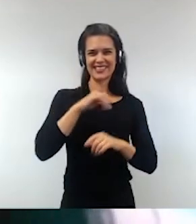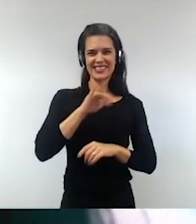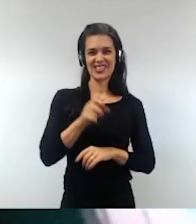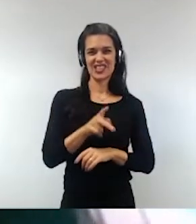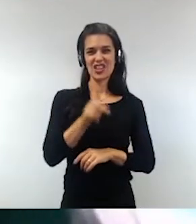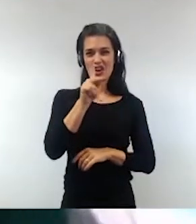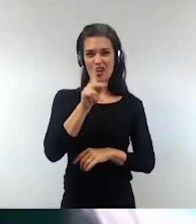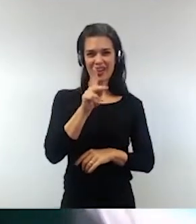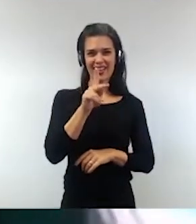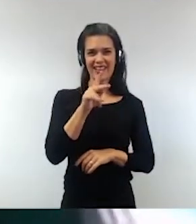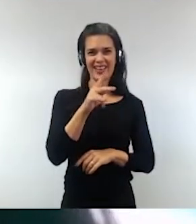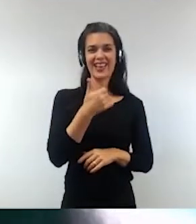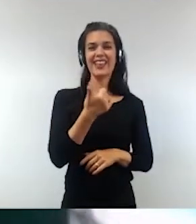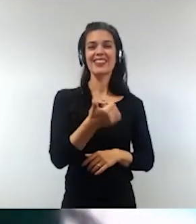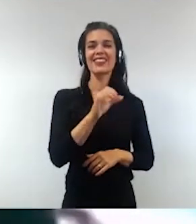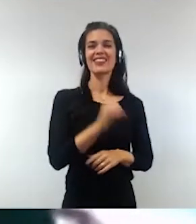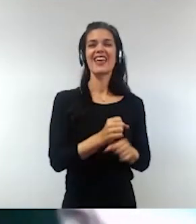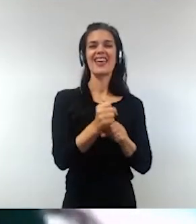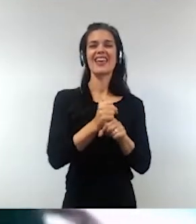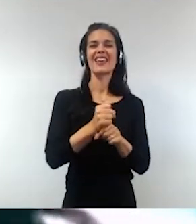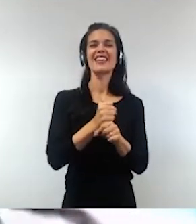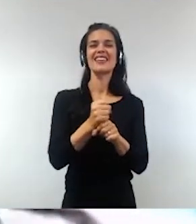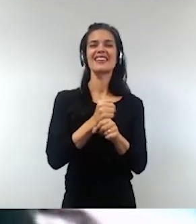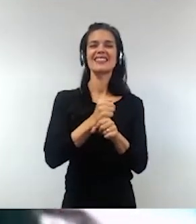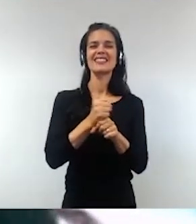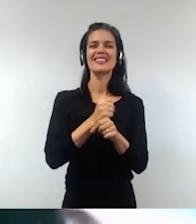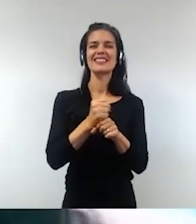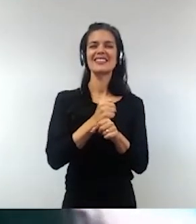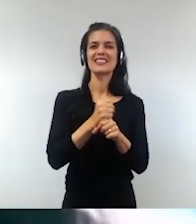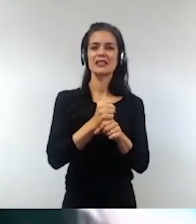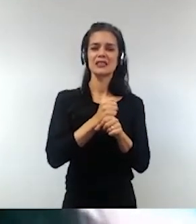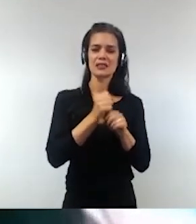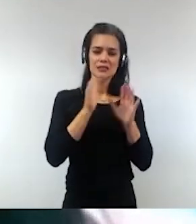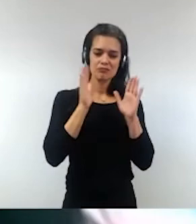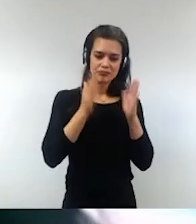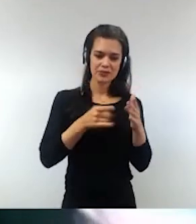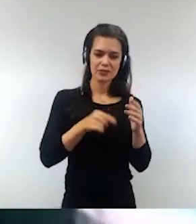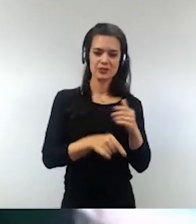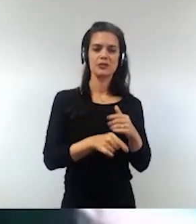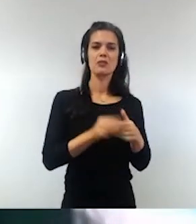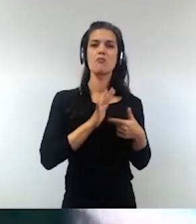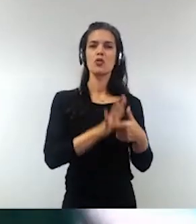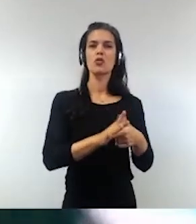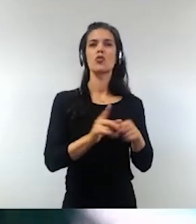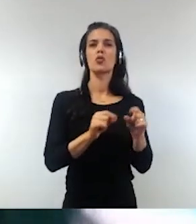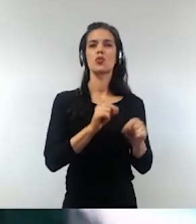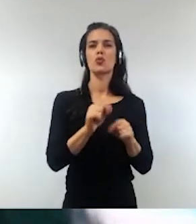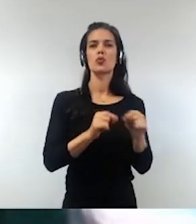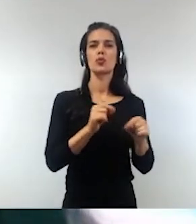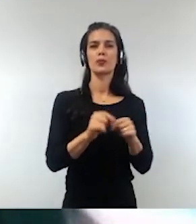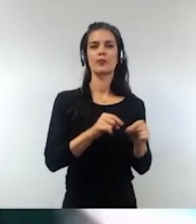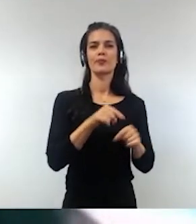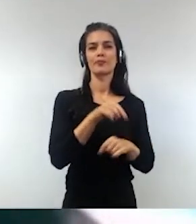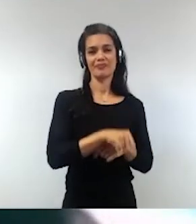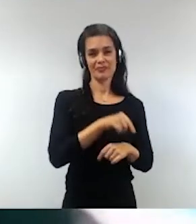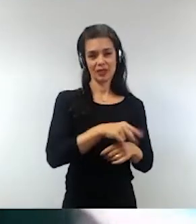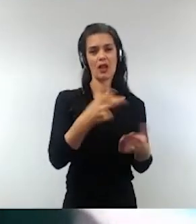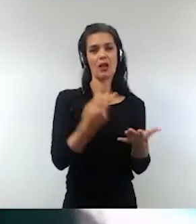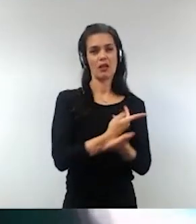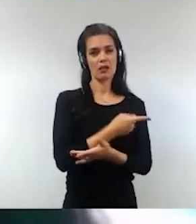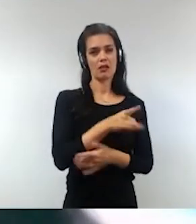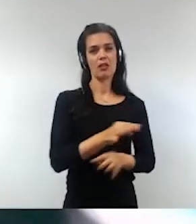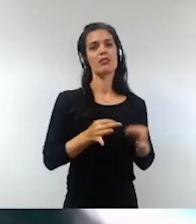foram 10 anos, né, bem concentrados e mostrou que, assim, para esses casos,